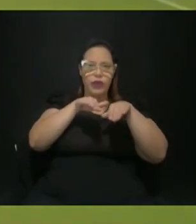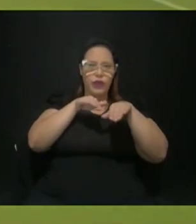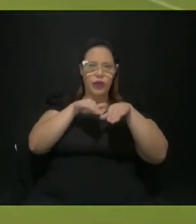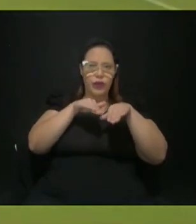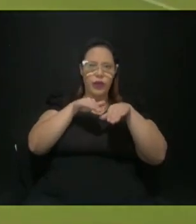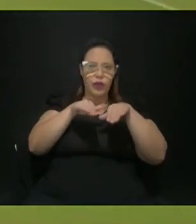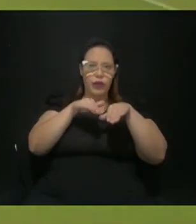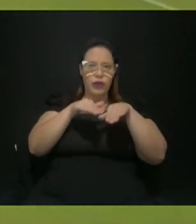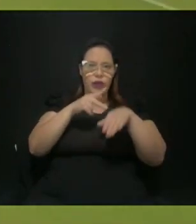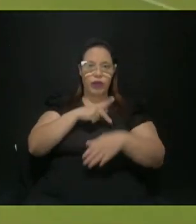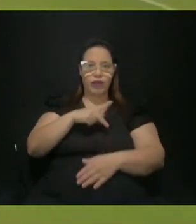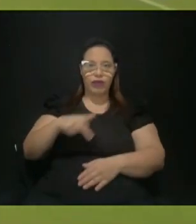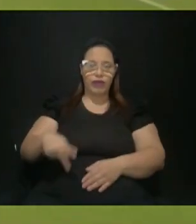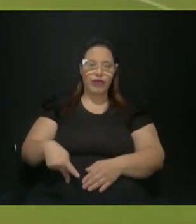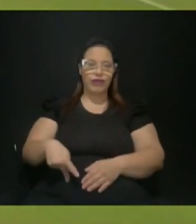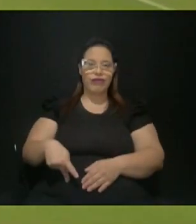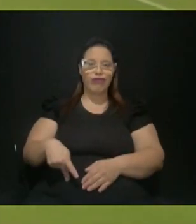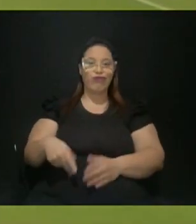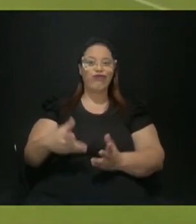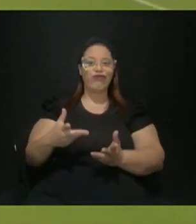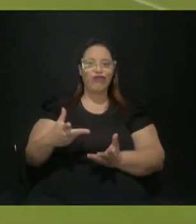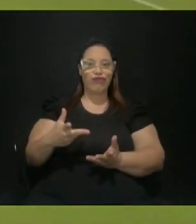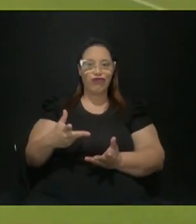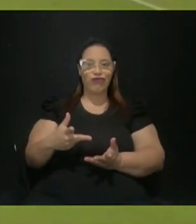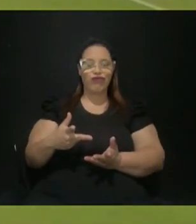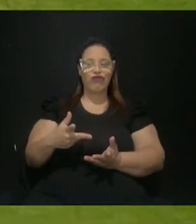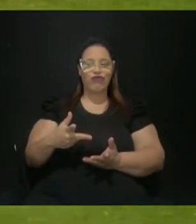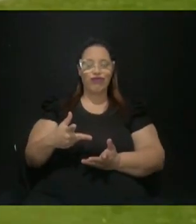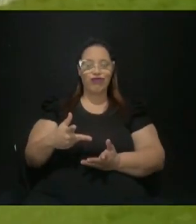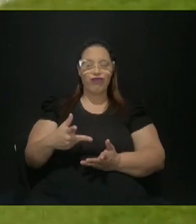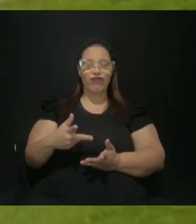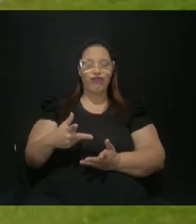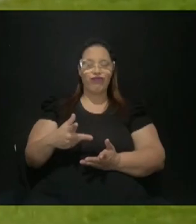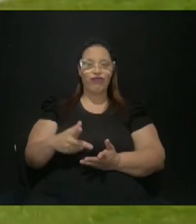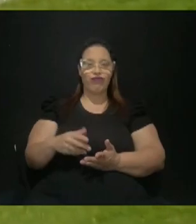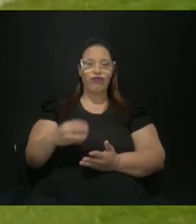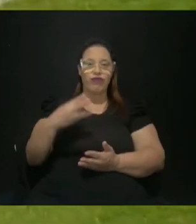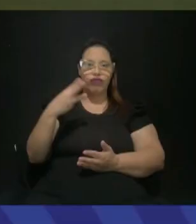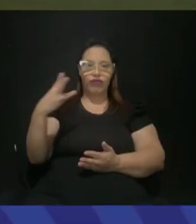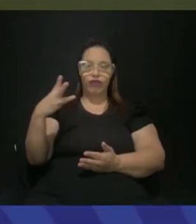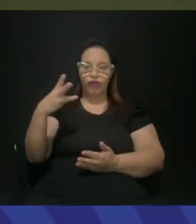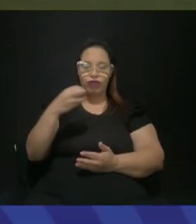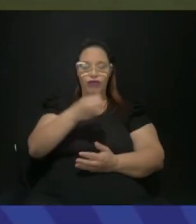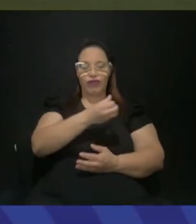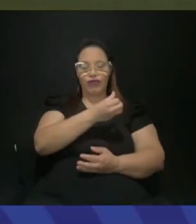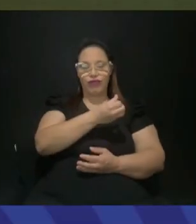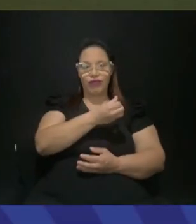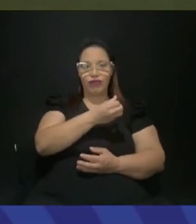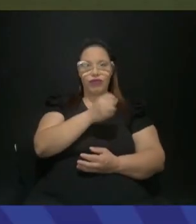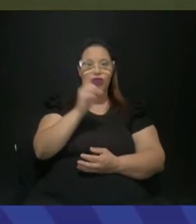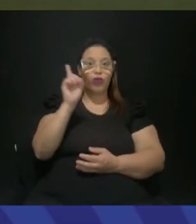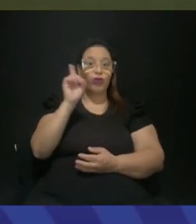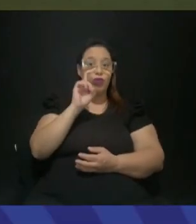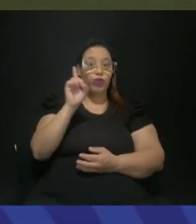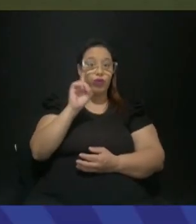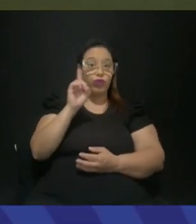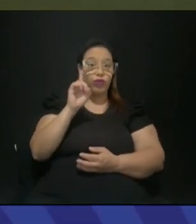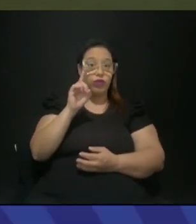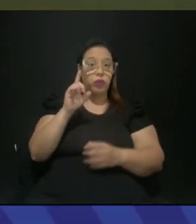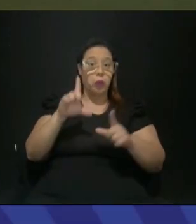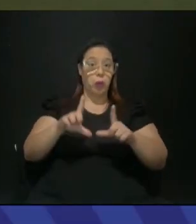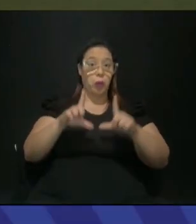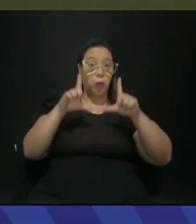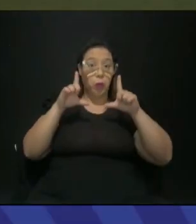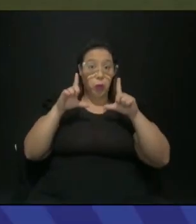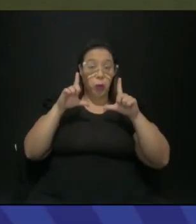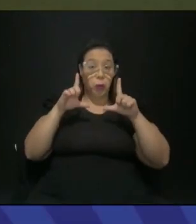pontepretano. A bola foi para o fundo das redes, 3-1, só que não. O VAR entrou em ação e